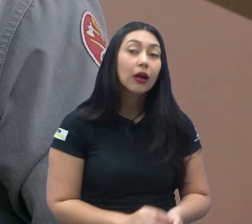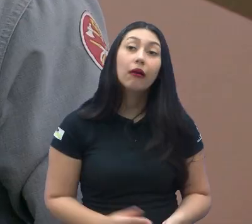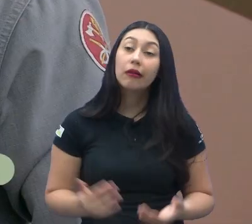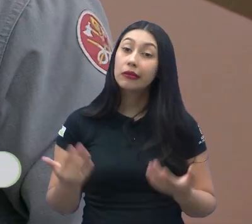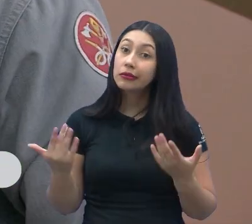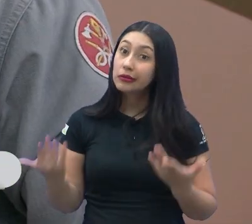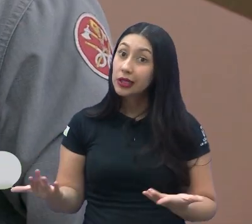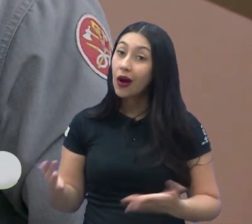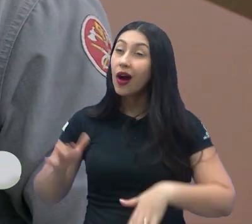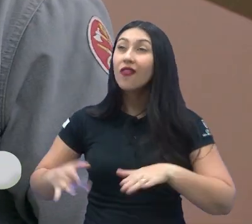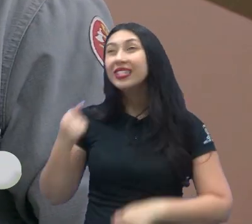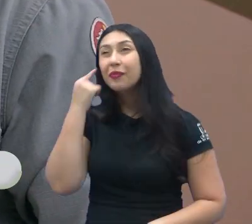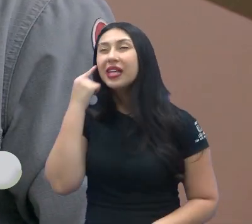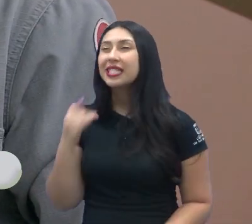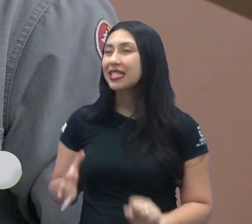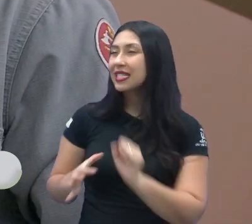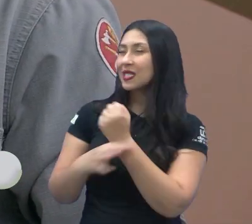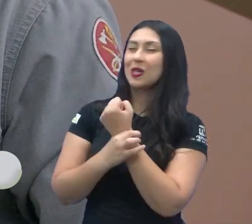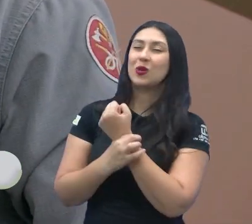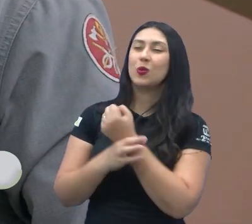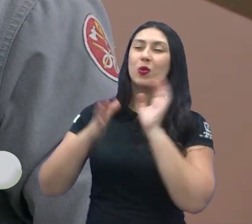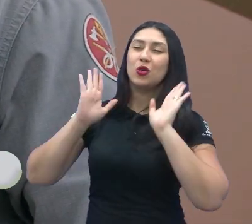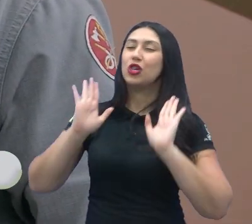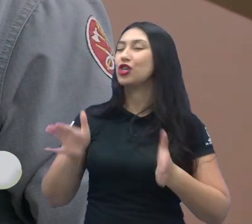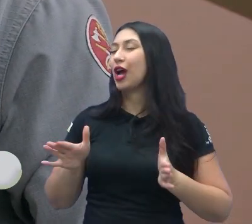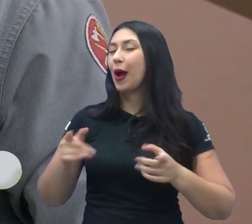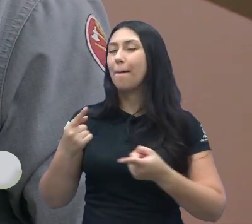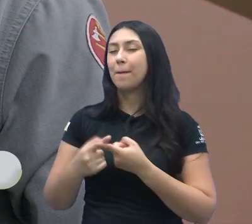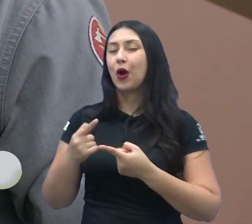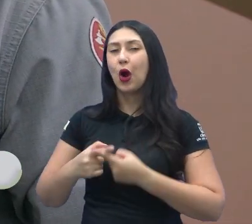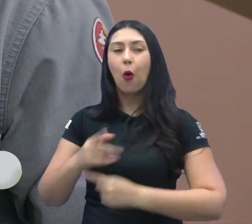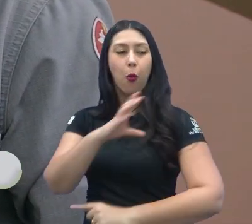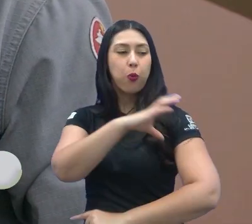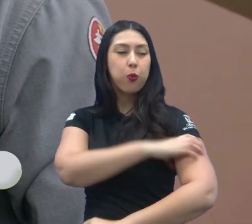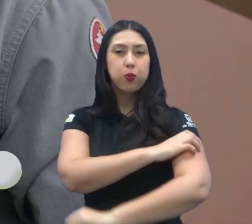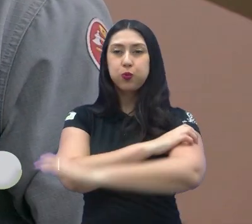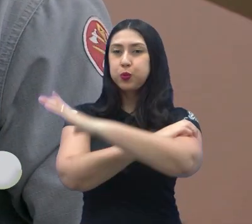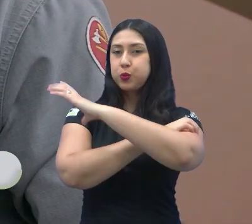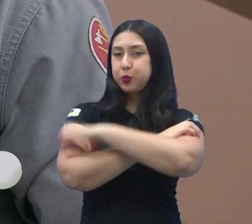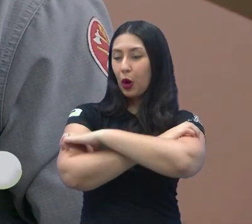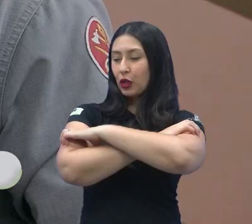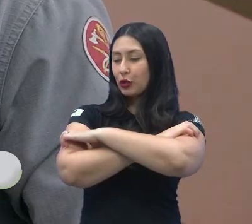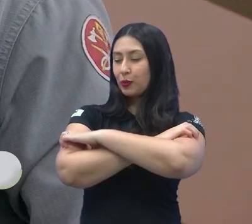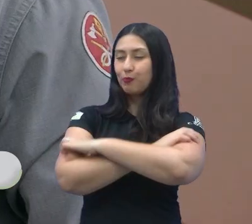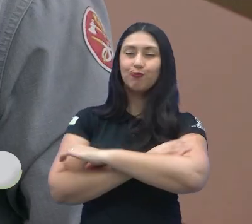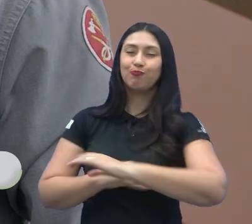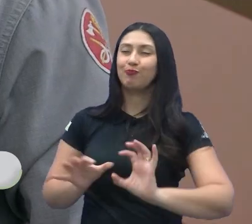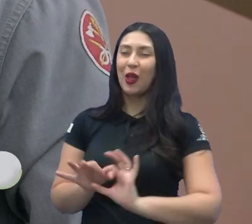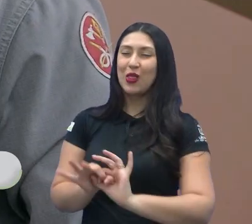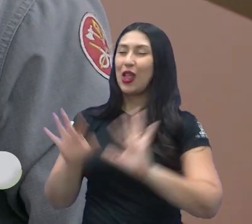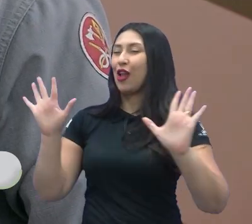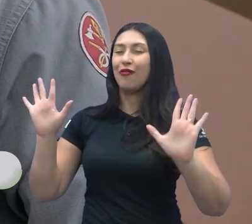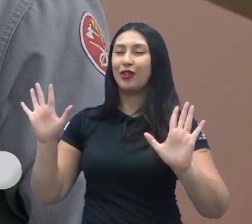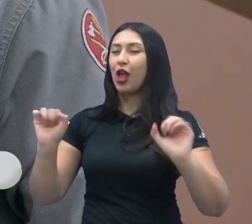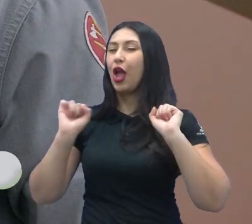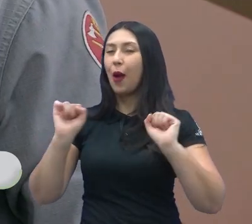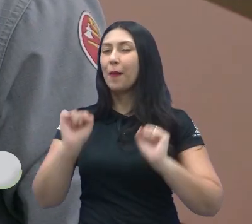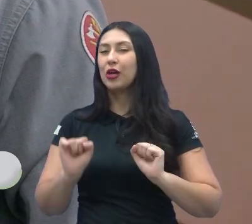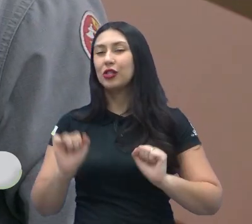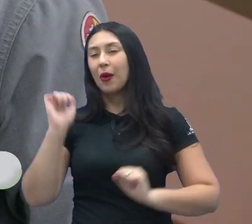falsa percepção de segurança. De, meu filho está na piscina, colocou ele na boia, eu posso virar as costas e deixar que ele